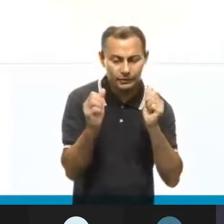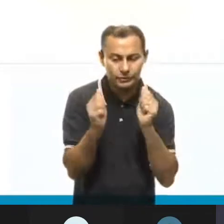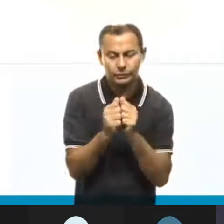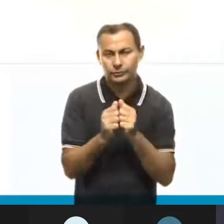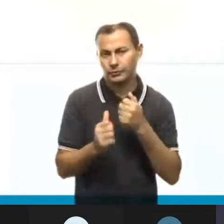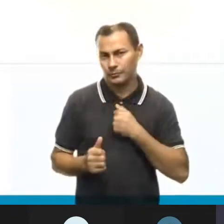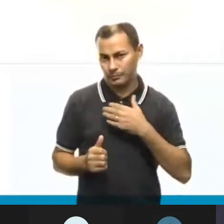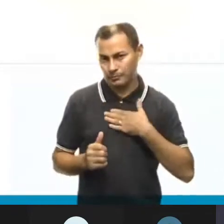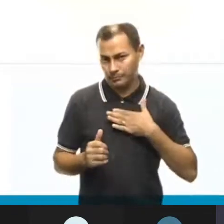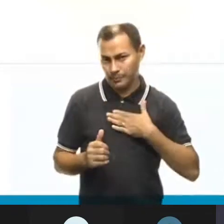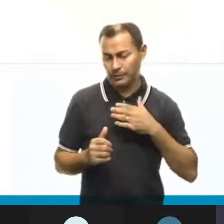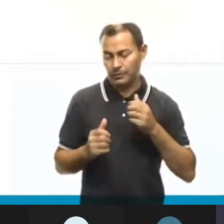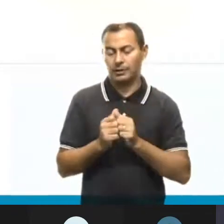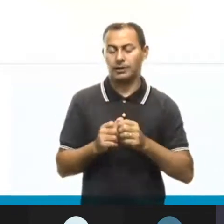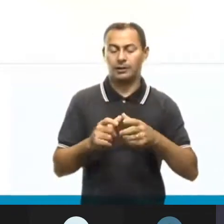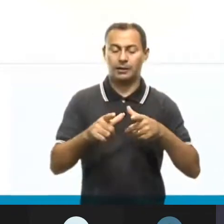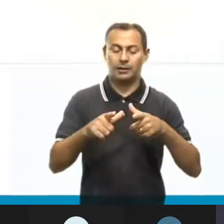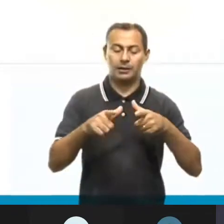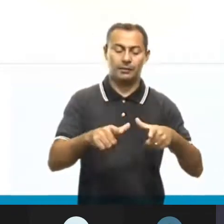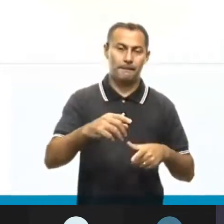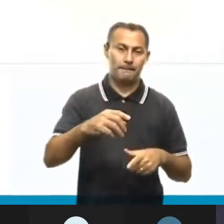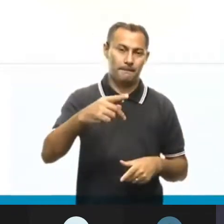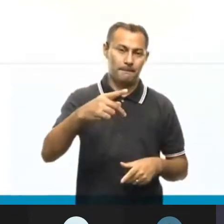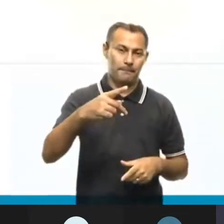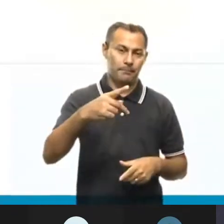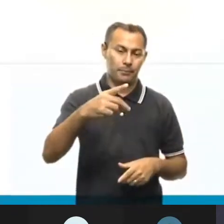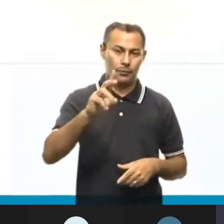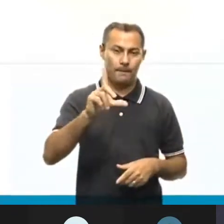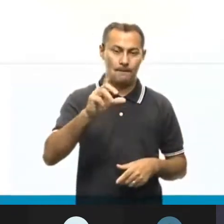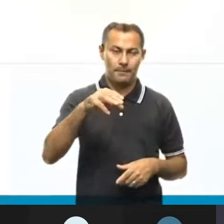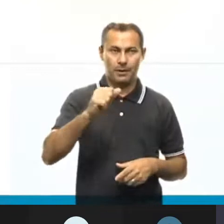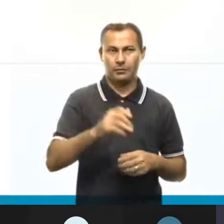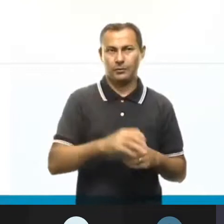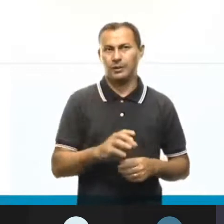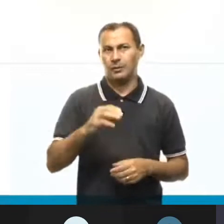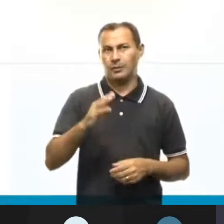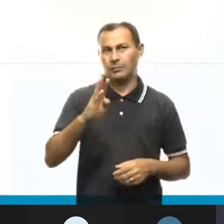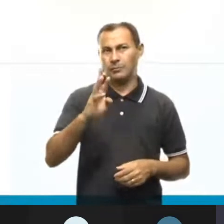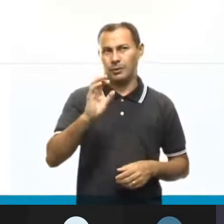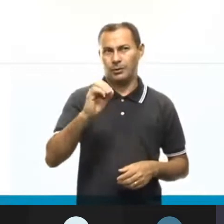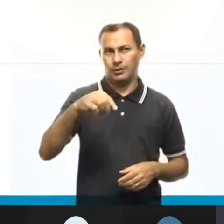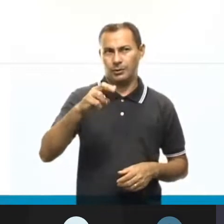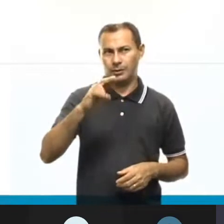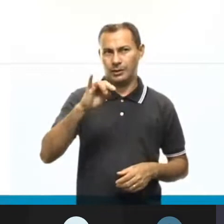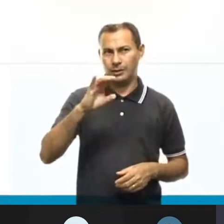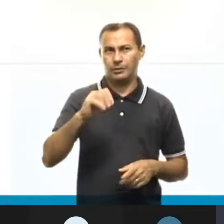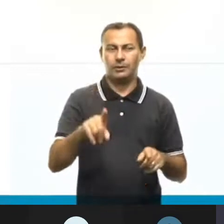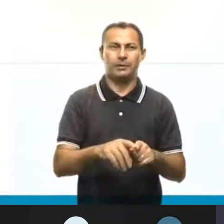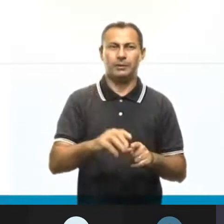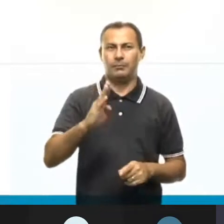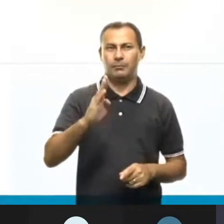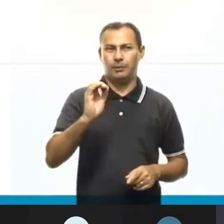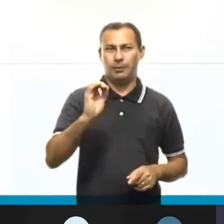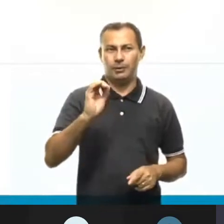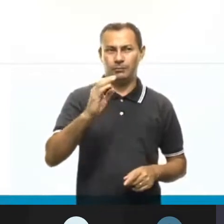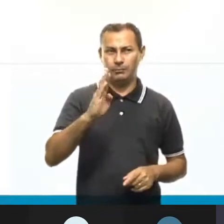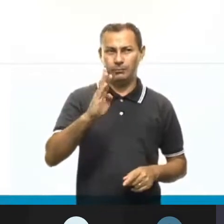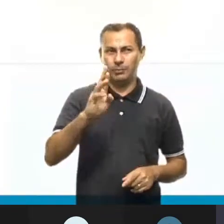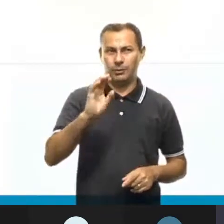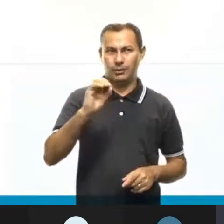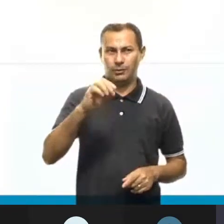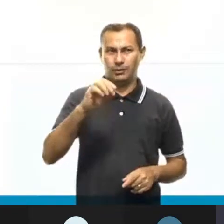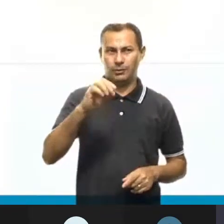identificar junto comigo aqui na lâmina de pulmão? Os brônquios, os bronquíolos e os alvéolos, as características